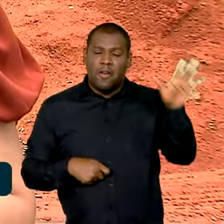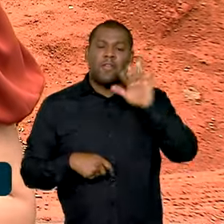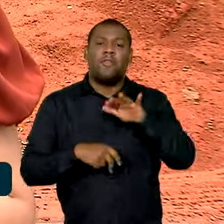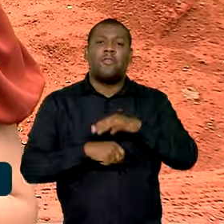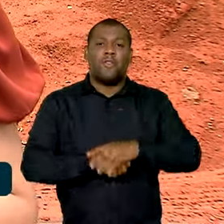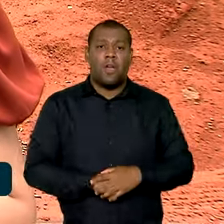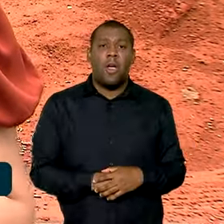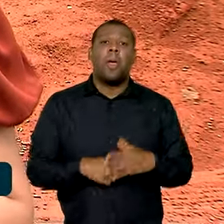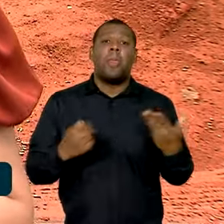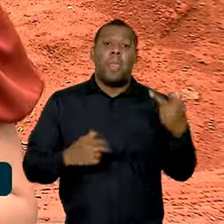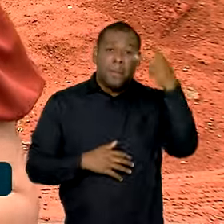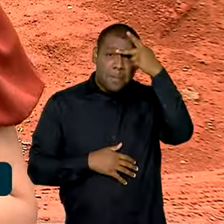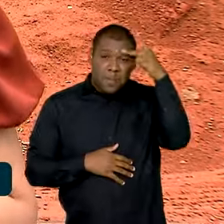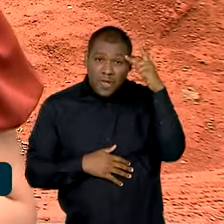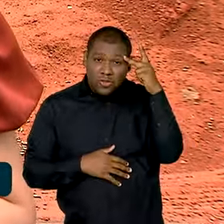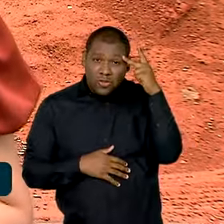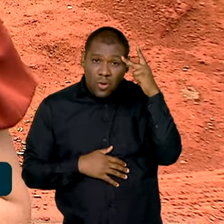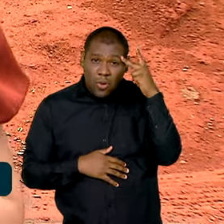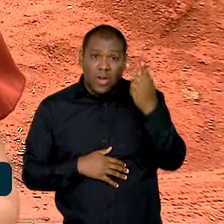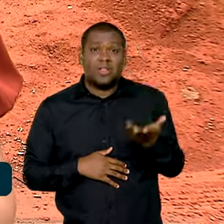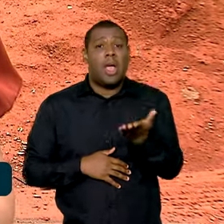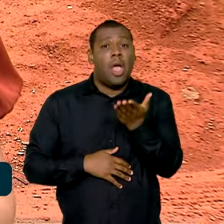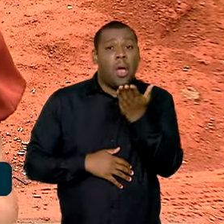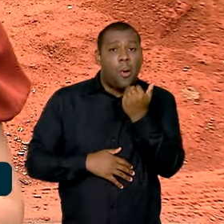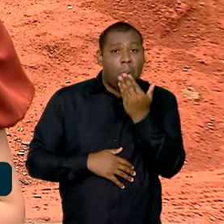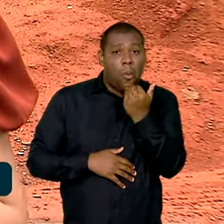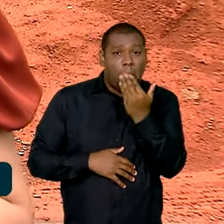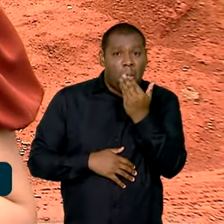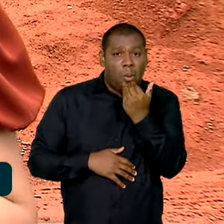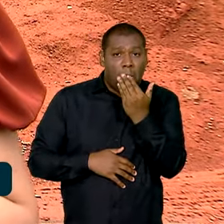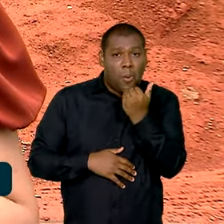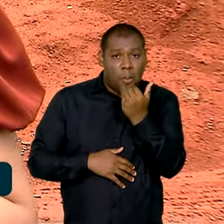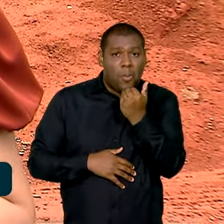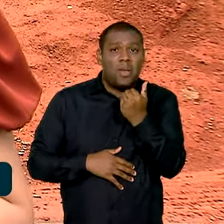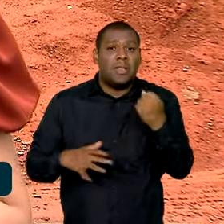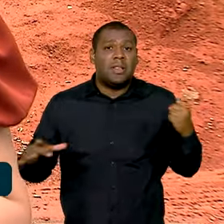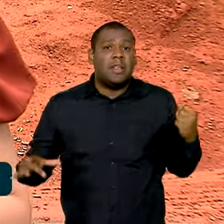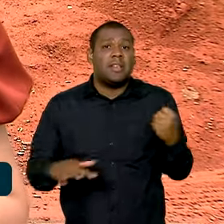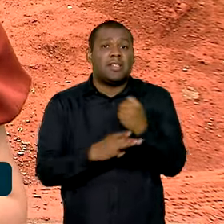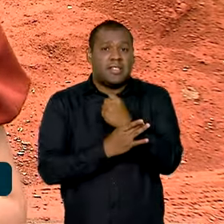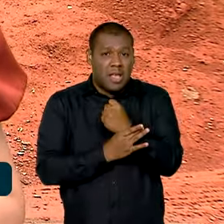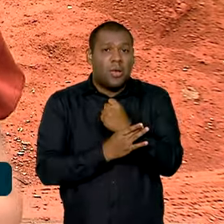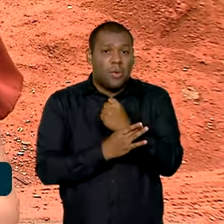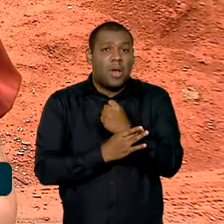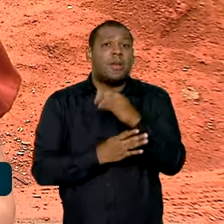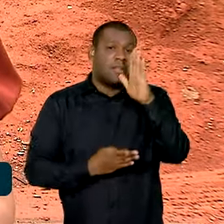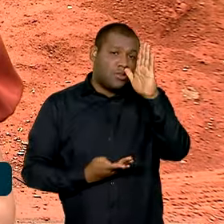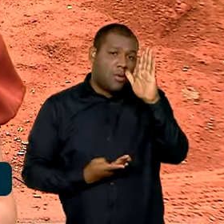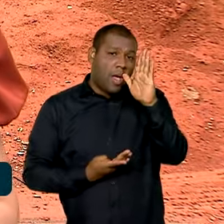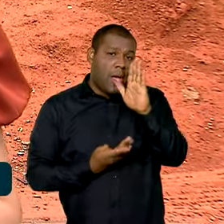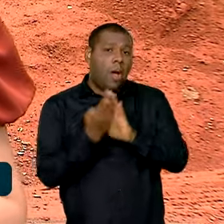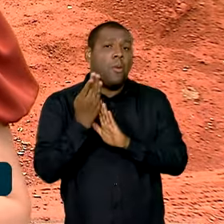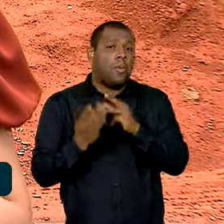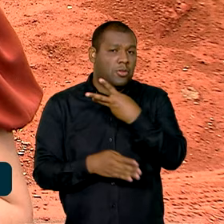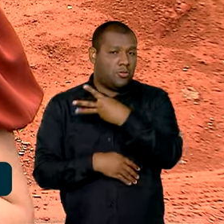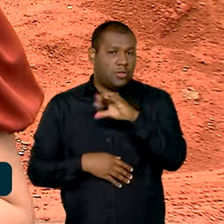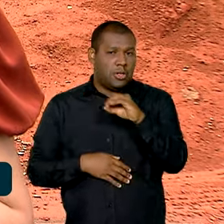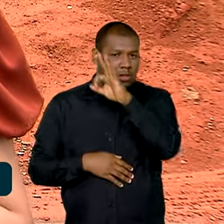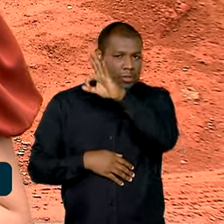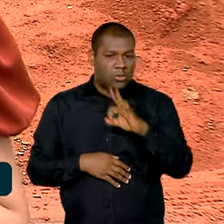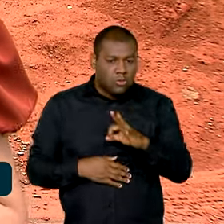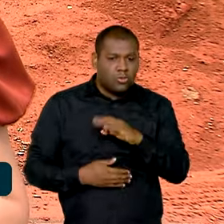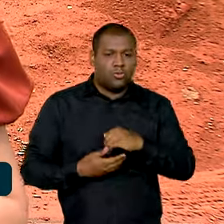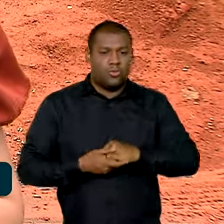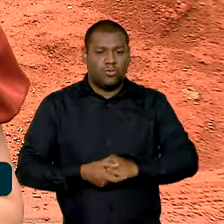alimentar total no Brasil caiu 30%. 13 milhões de pessoas deixaram de passar fome. O número